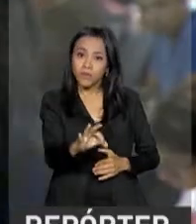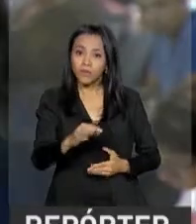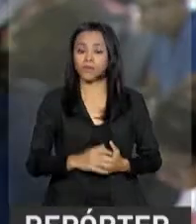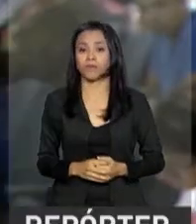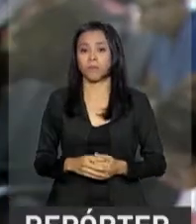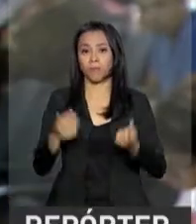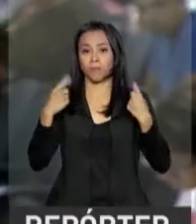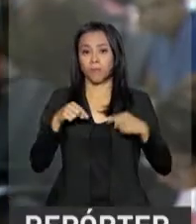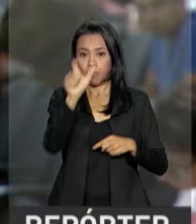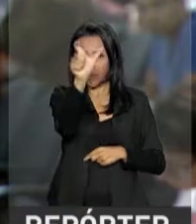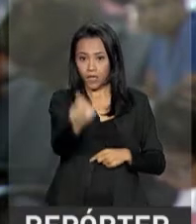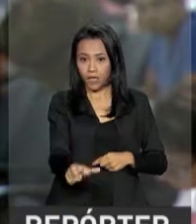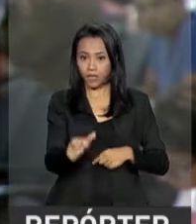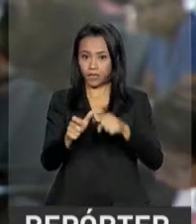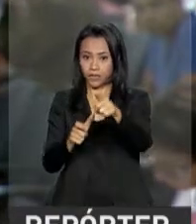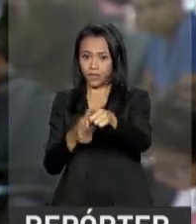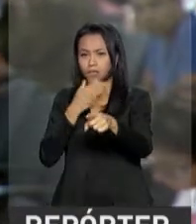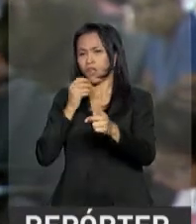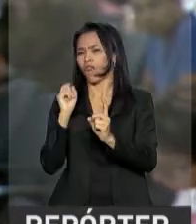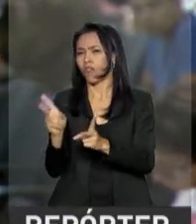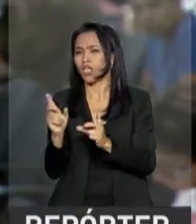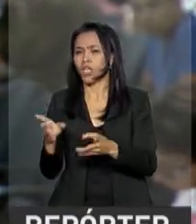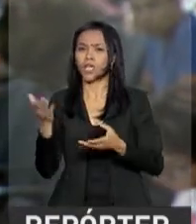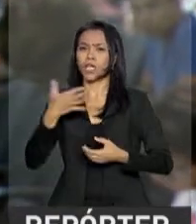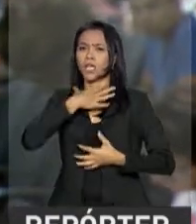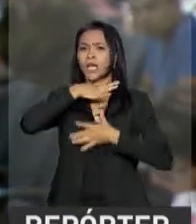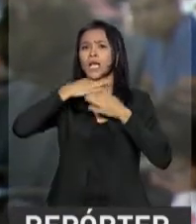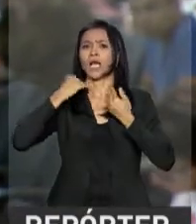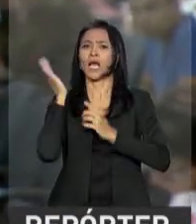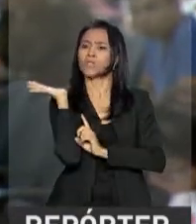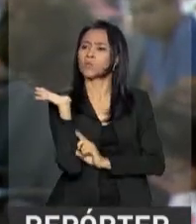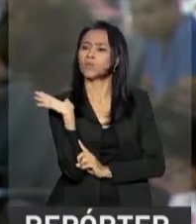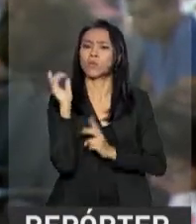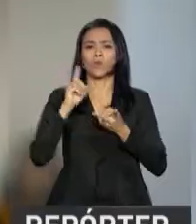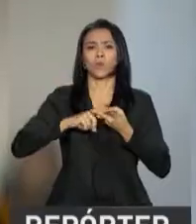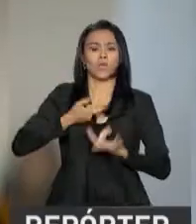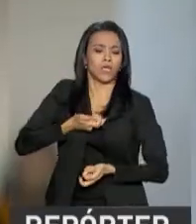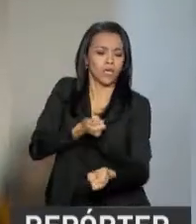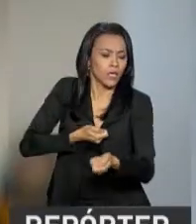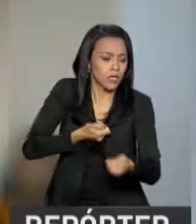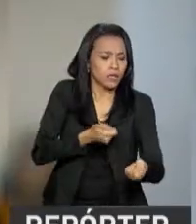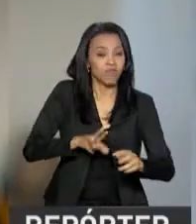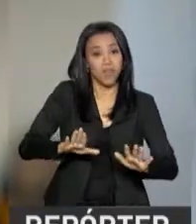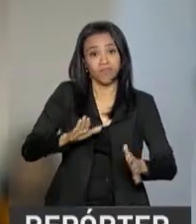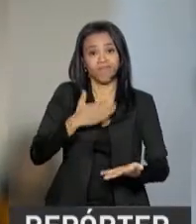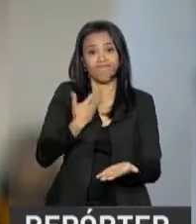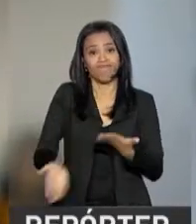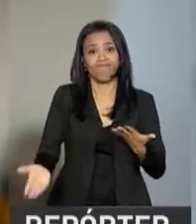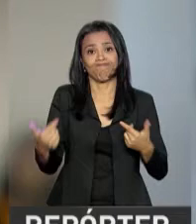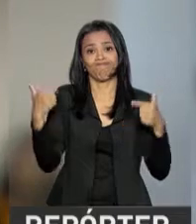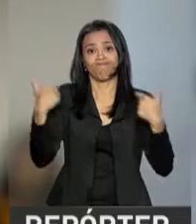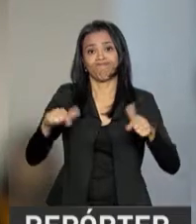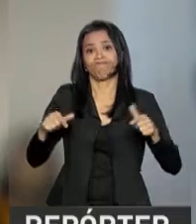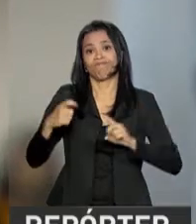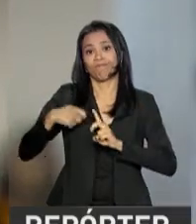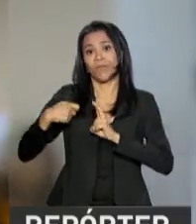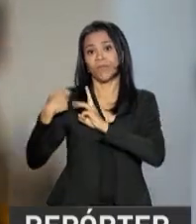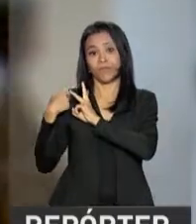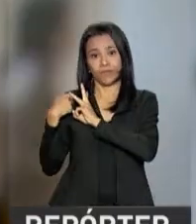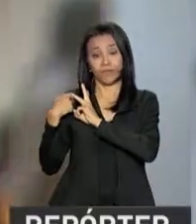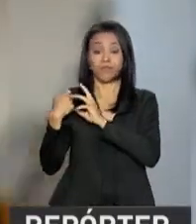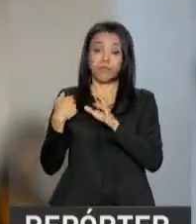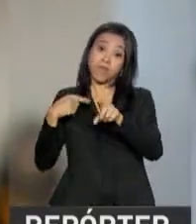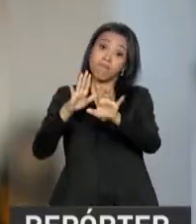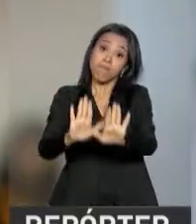mário já foi vendedor garçom auxiliar de serviços gerais mas perdeu o emprego há alguns meses mas já